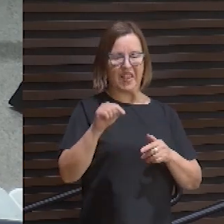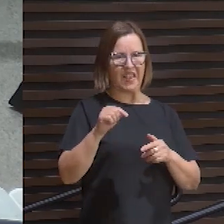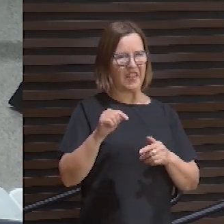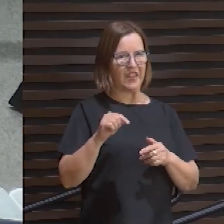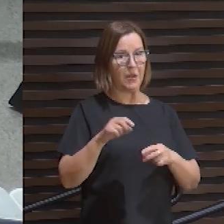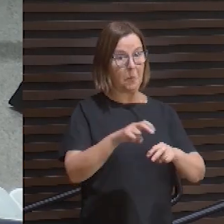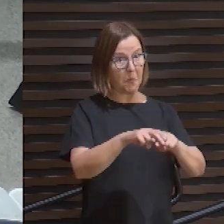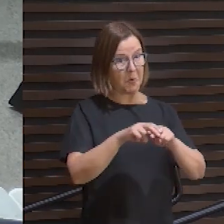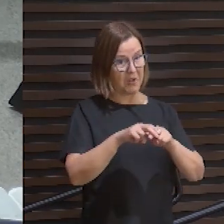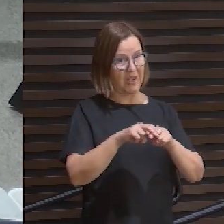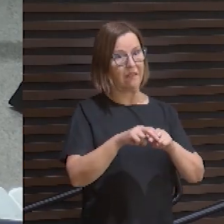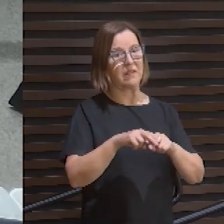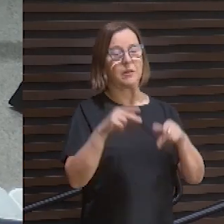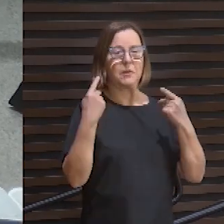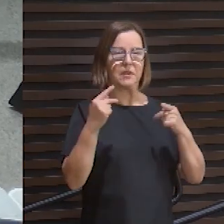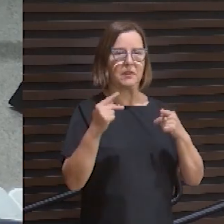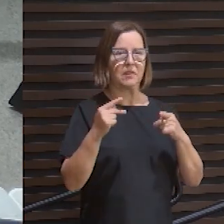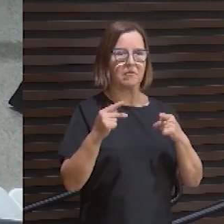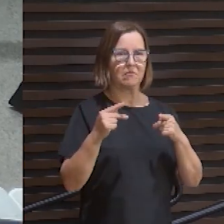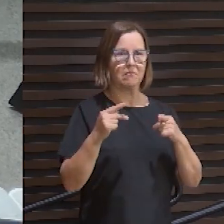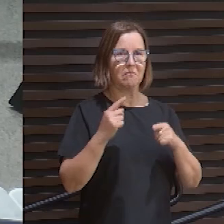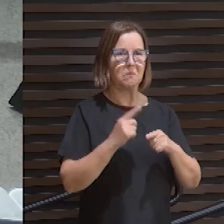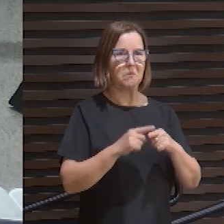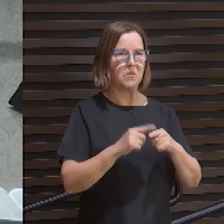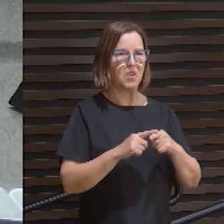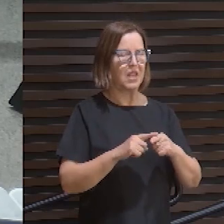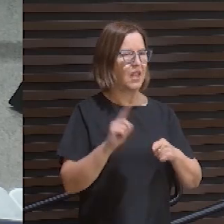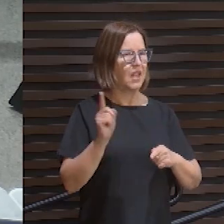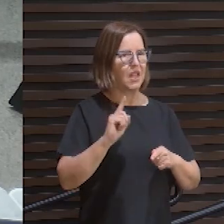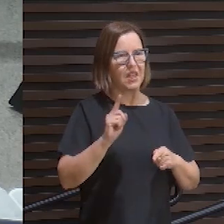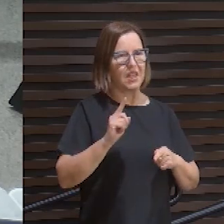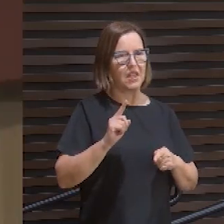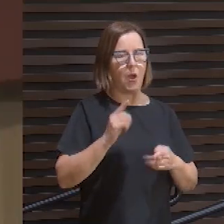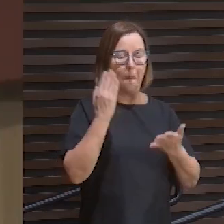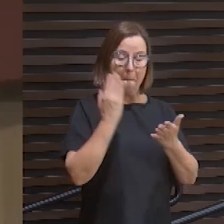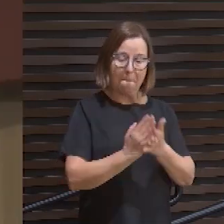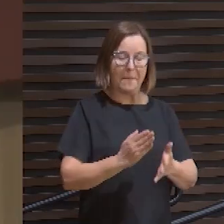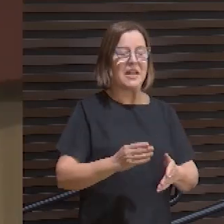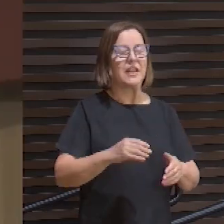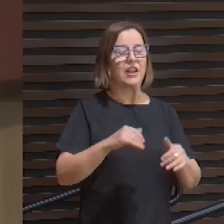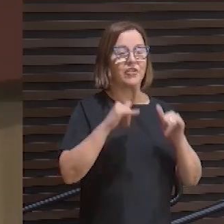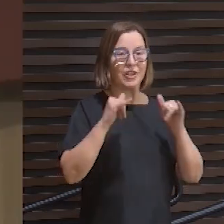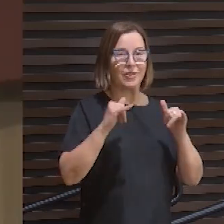Porque não vamos vender por menos essa mensagem.